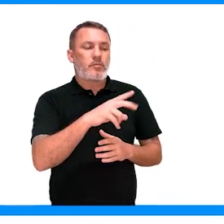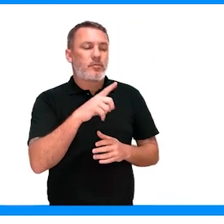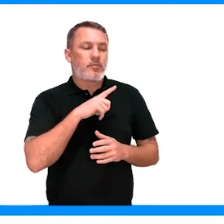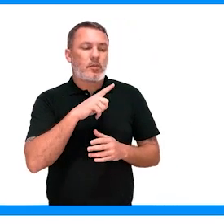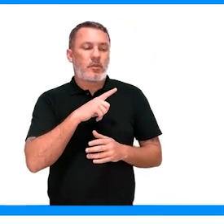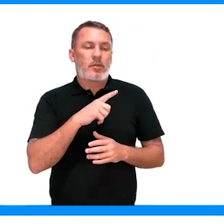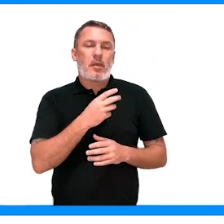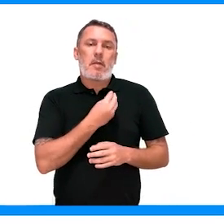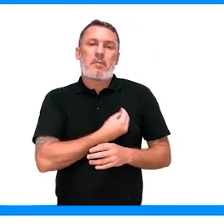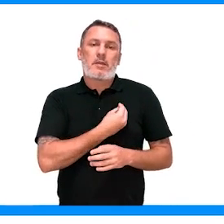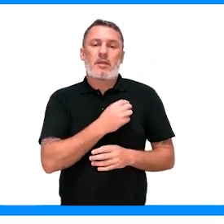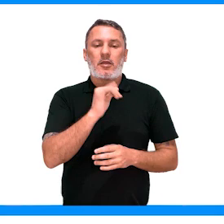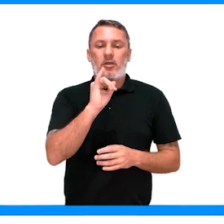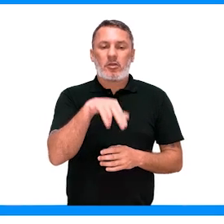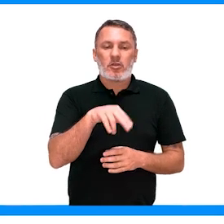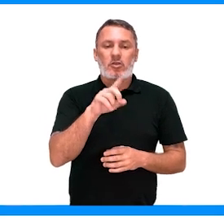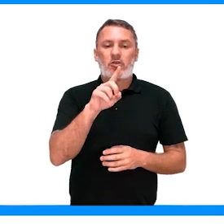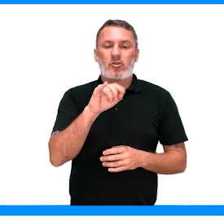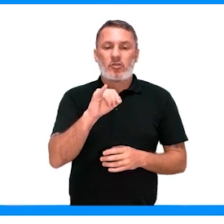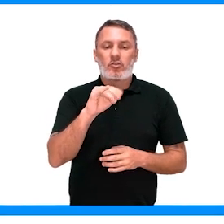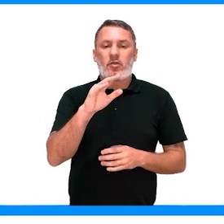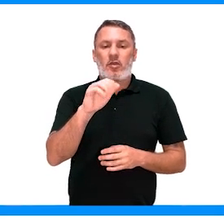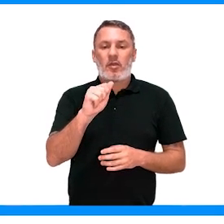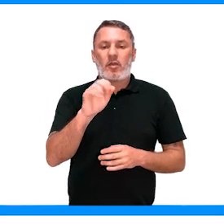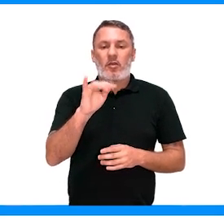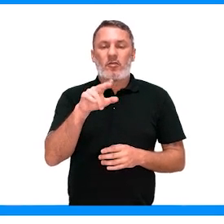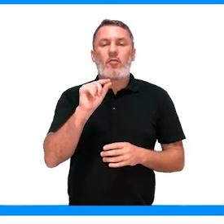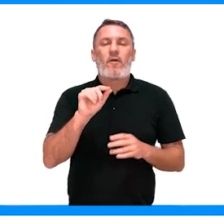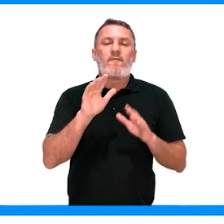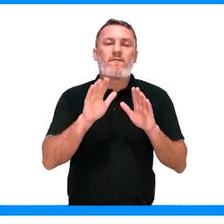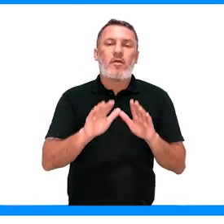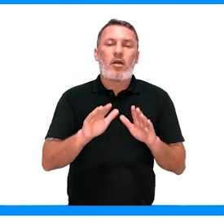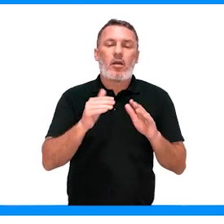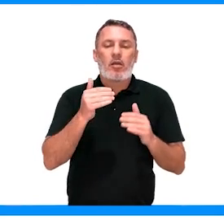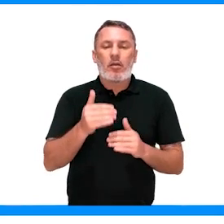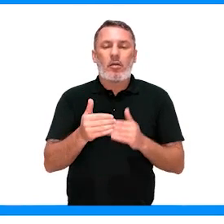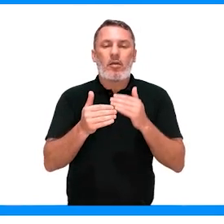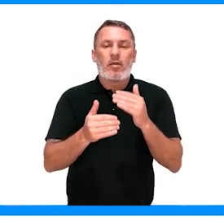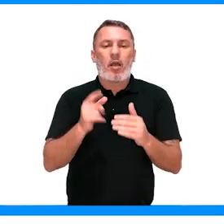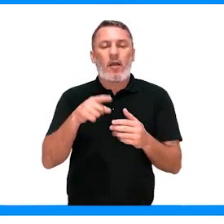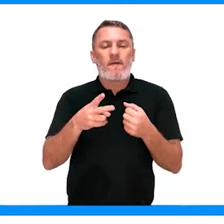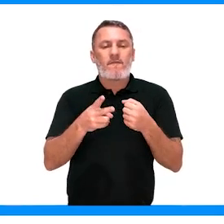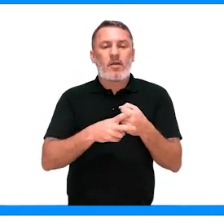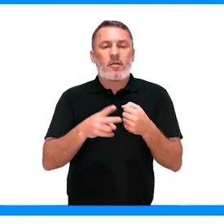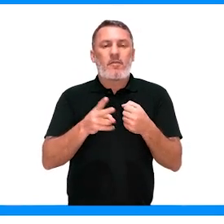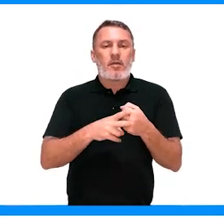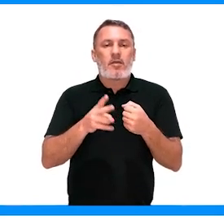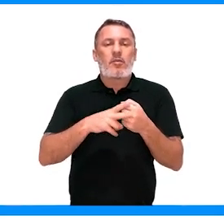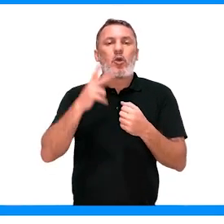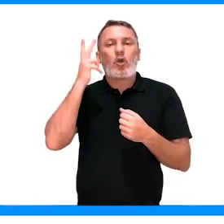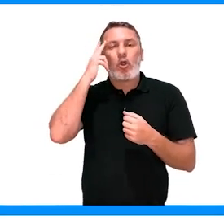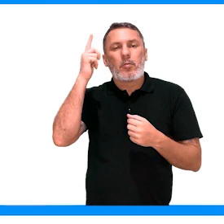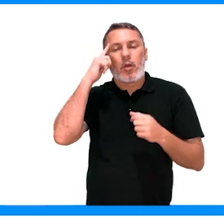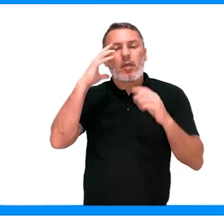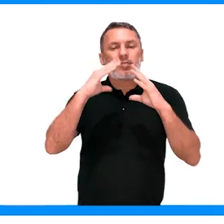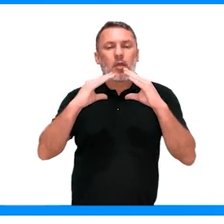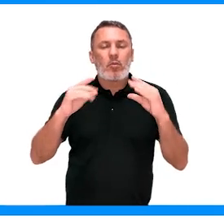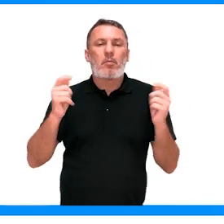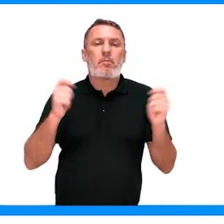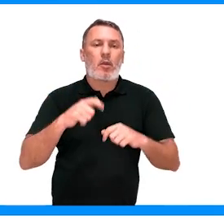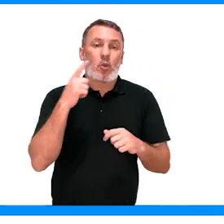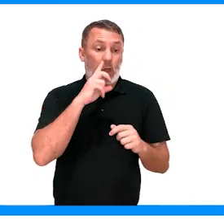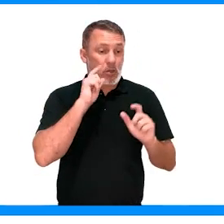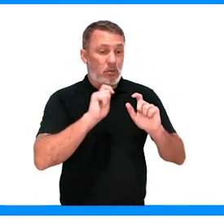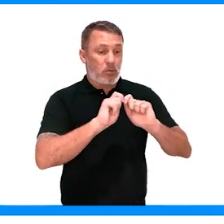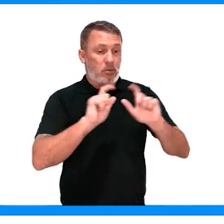presente do indicativo. Vamos começar bem facinho com os verbos regulares, que está tranquilo,